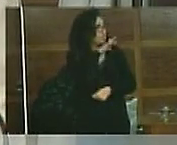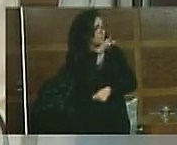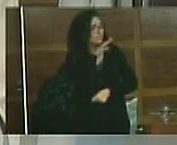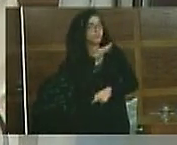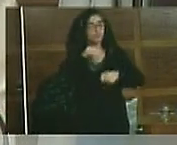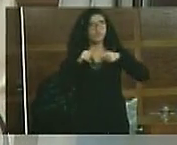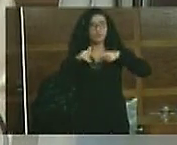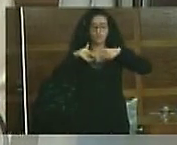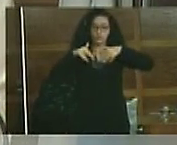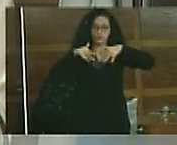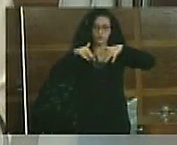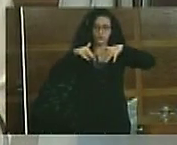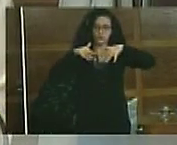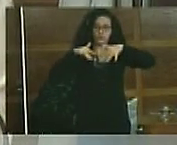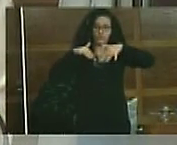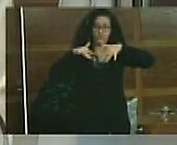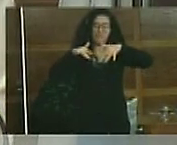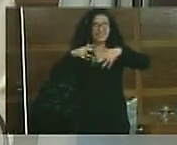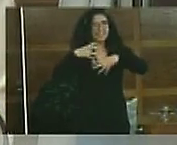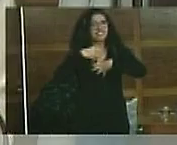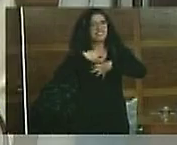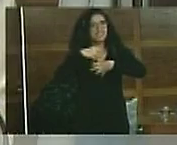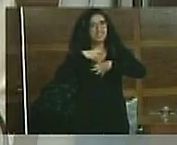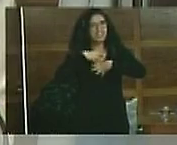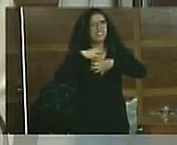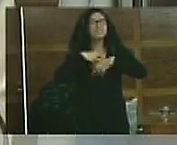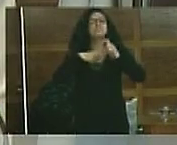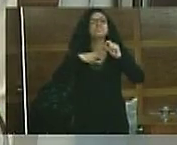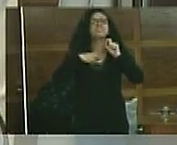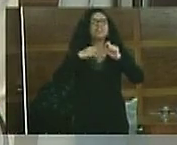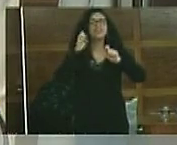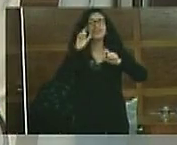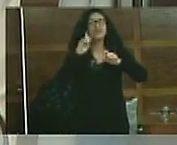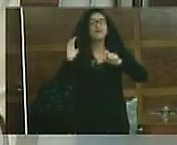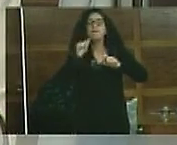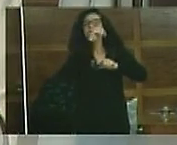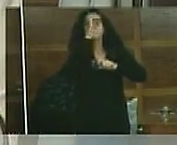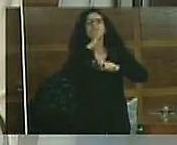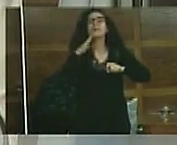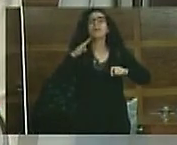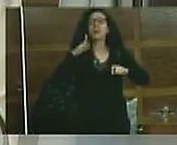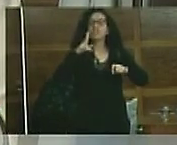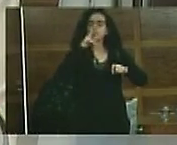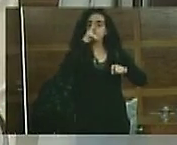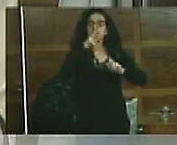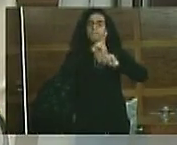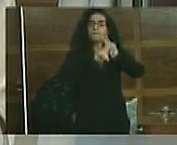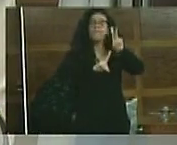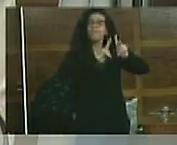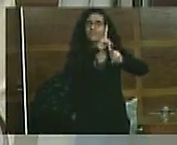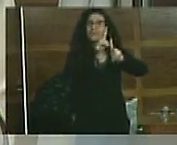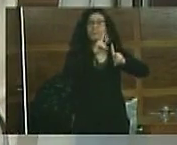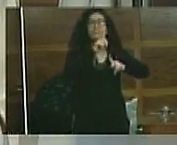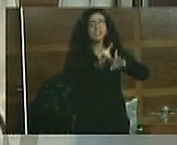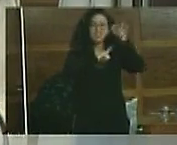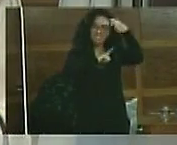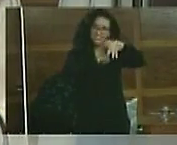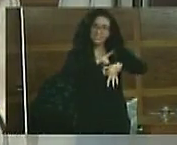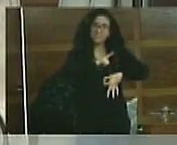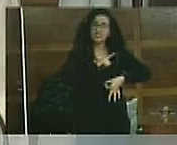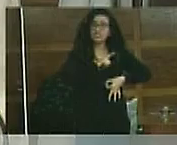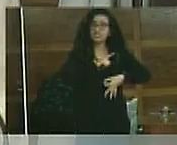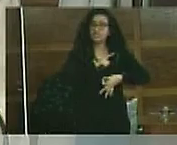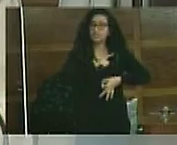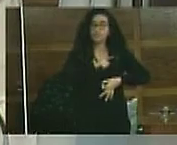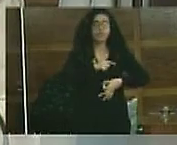no desfile cívico a gente sente um pouquinho do que é o nosso Brasil, da nossa brava gente brasileira, e tenho certeza que